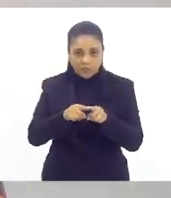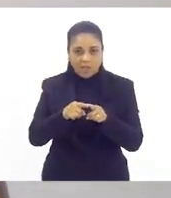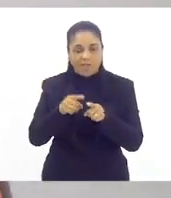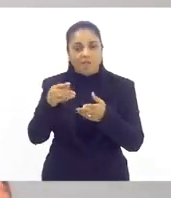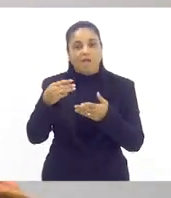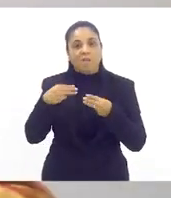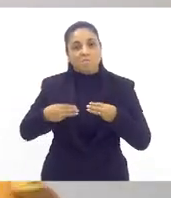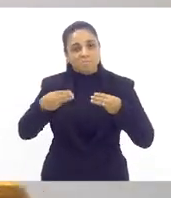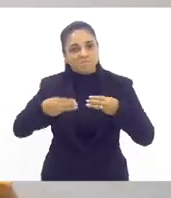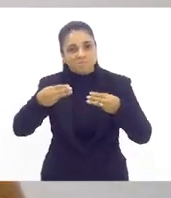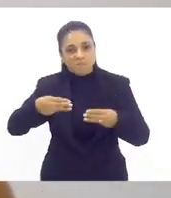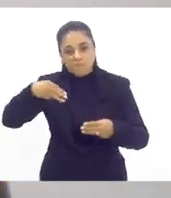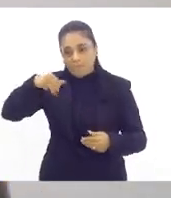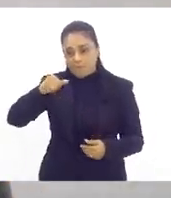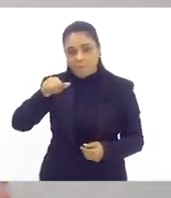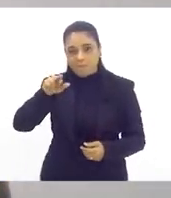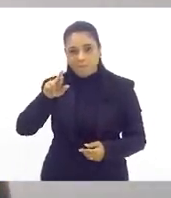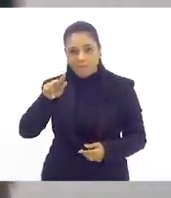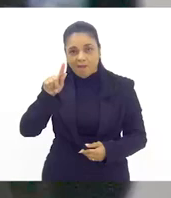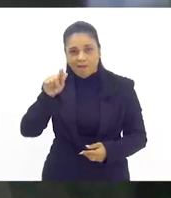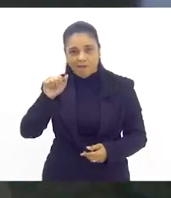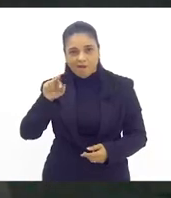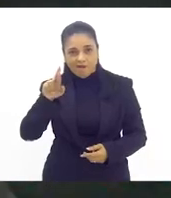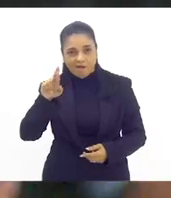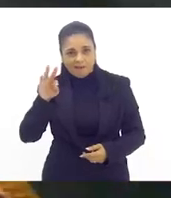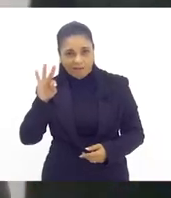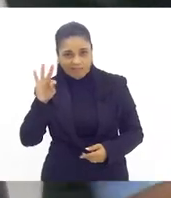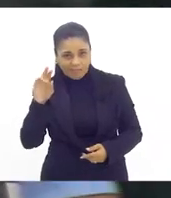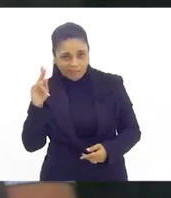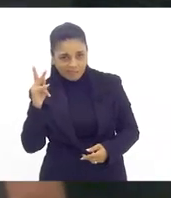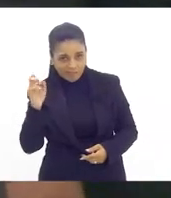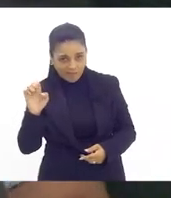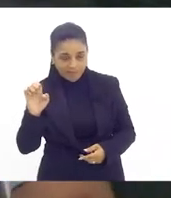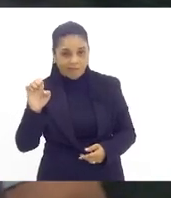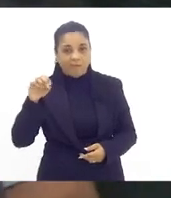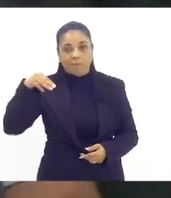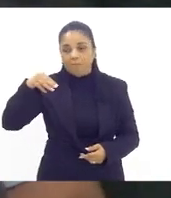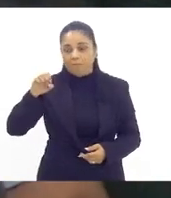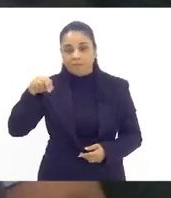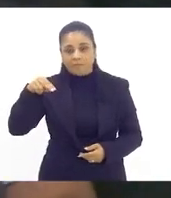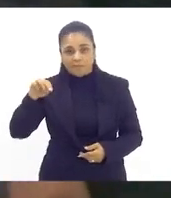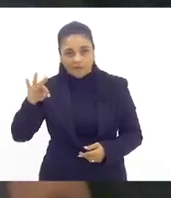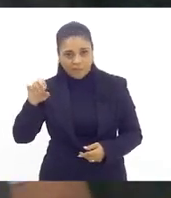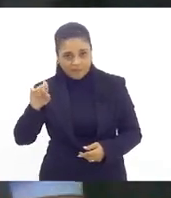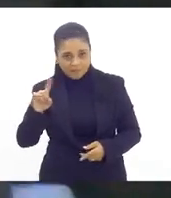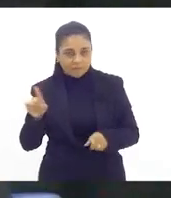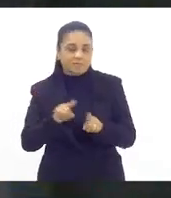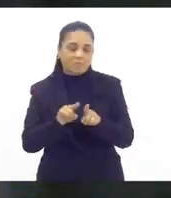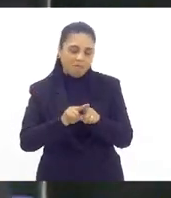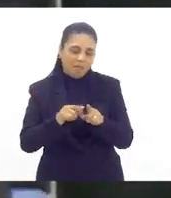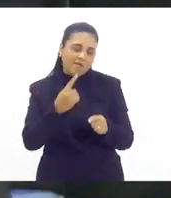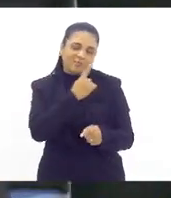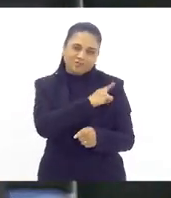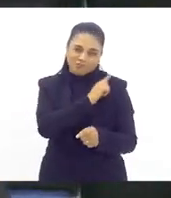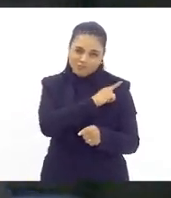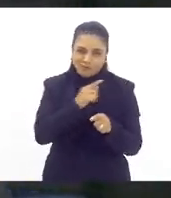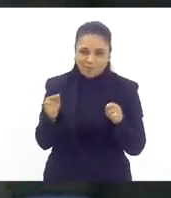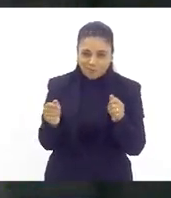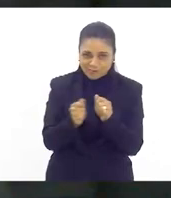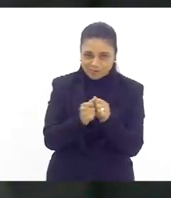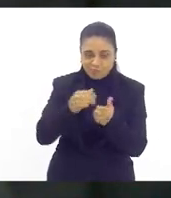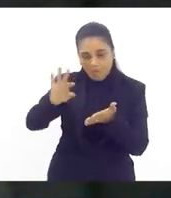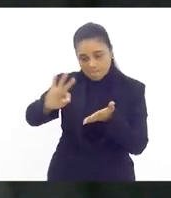Margarete Menezes que tá que já mandava muito bem nos palcos Mas agora tá mandando muito bem na Gestão Pública com essa caneta na mão